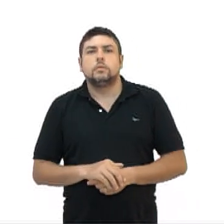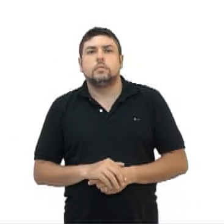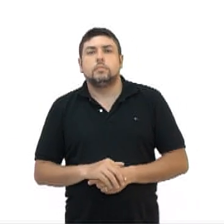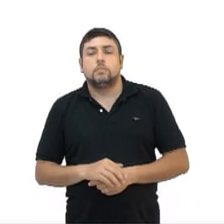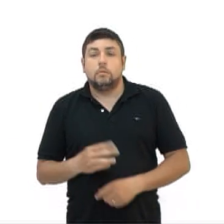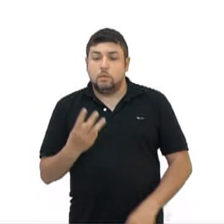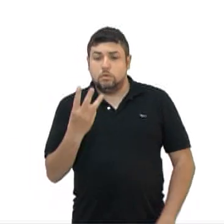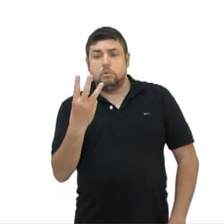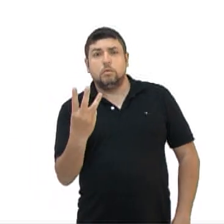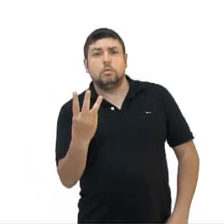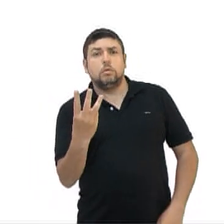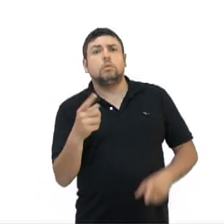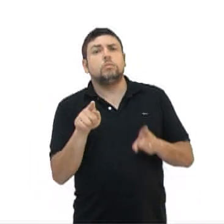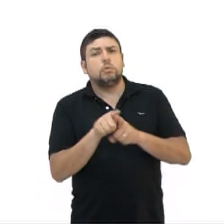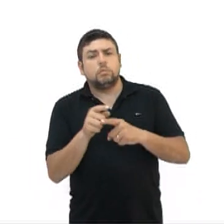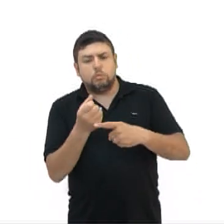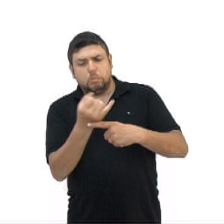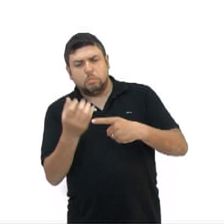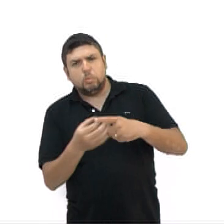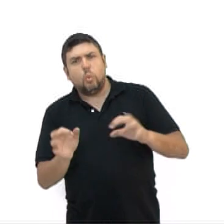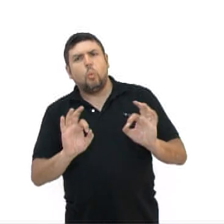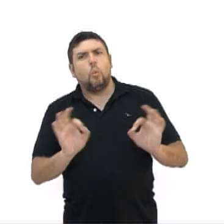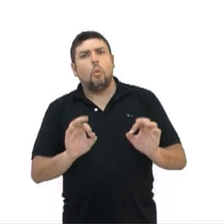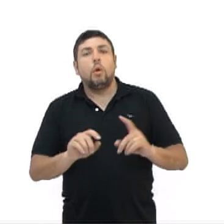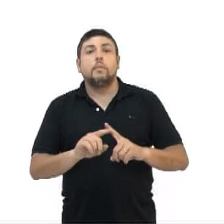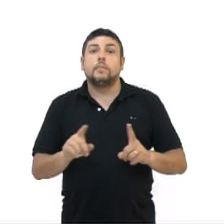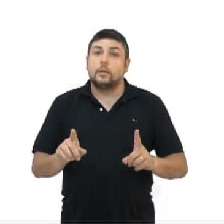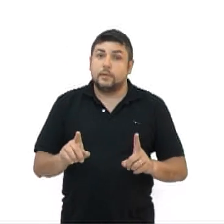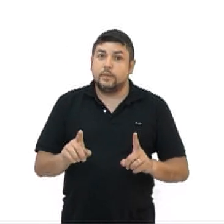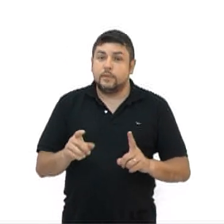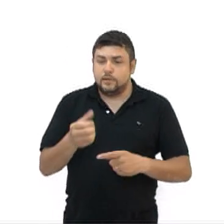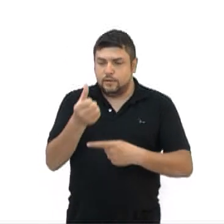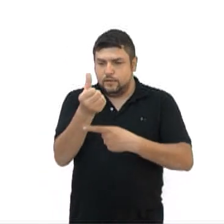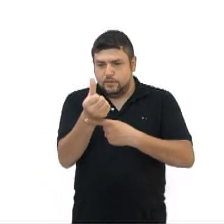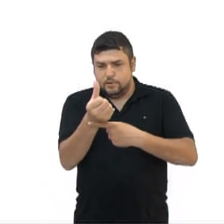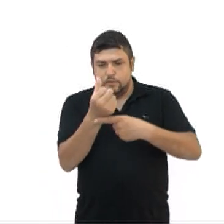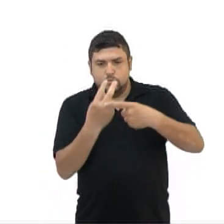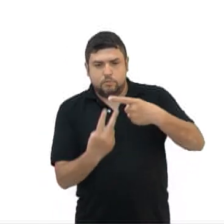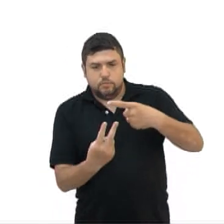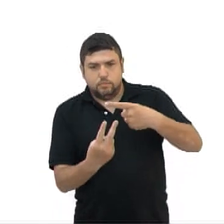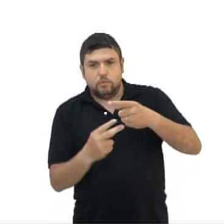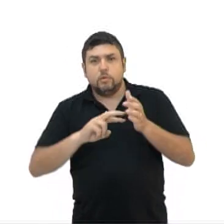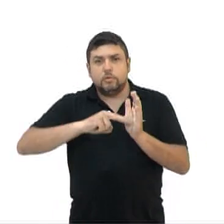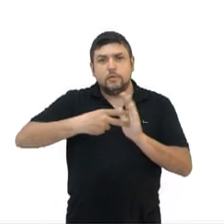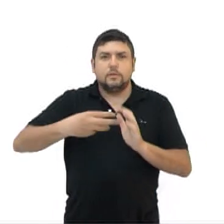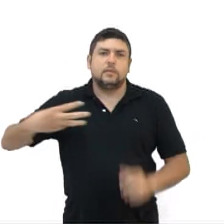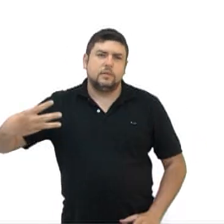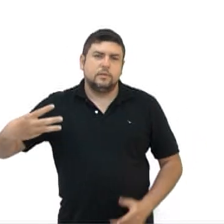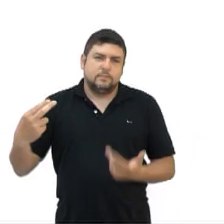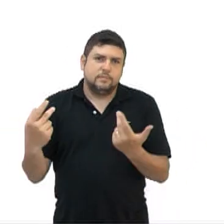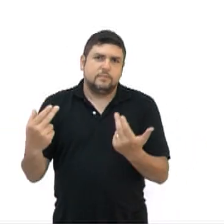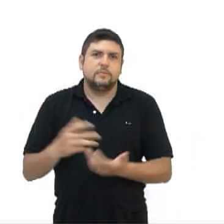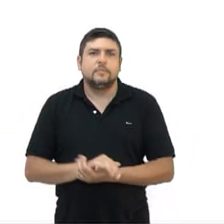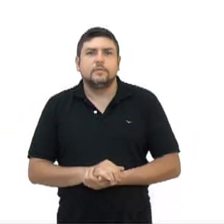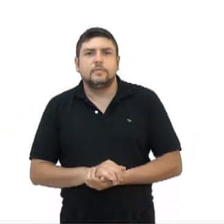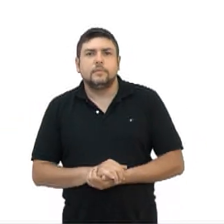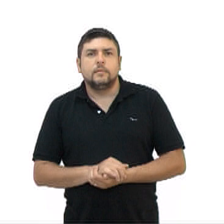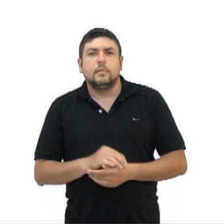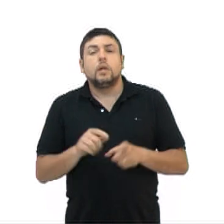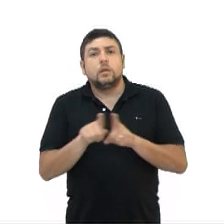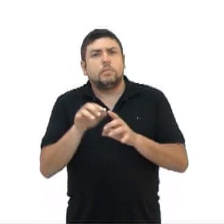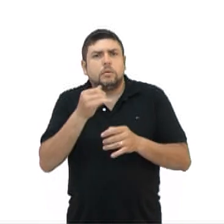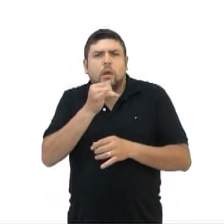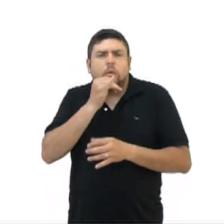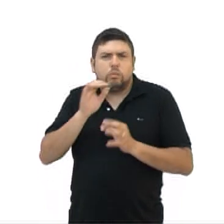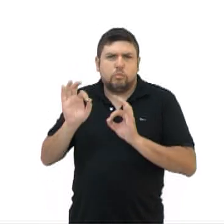não está como fração, professora, mas eu posso escrever 6 sobre 2, que é a mesma coisa que 3, certo? Aqui eu não coloquei nenhum exemplo, mas